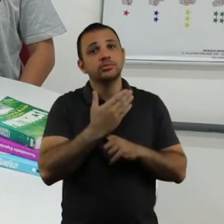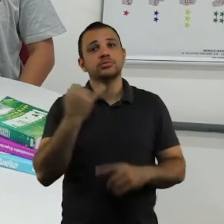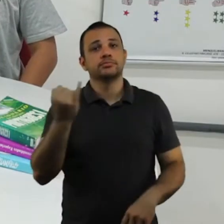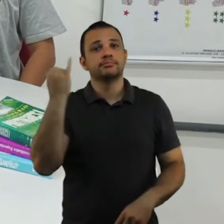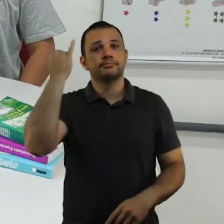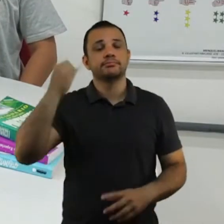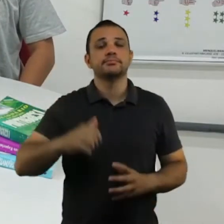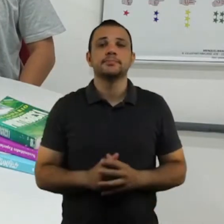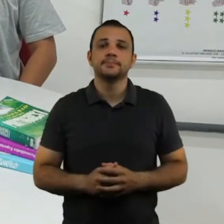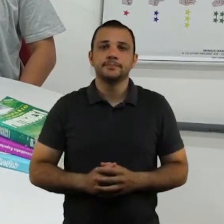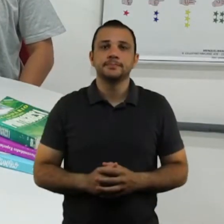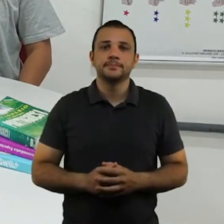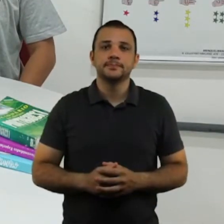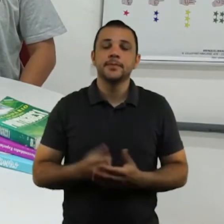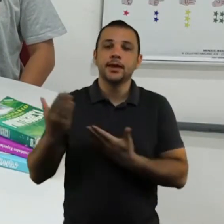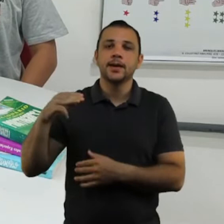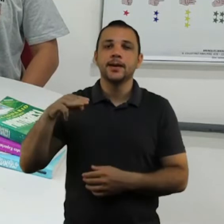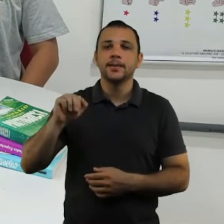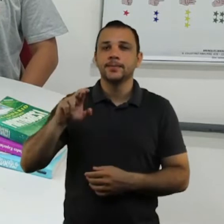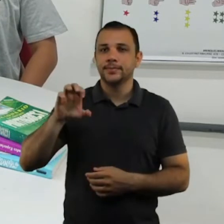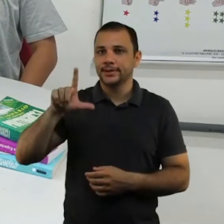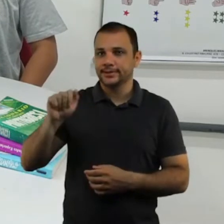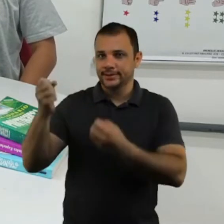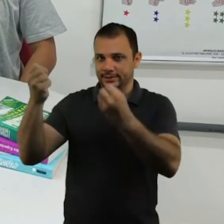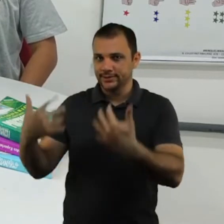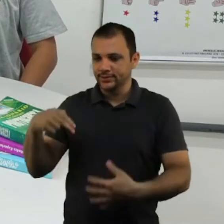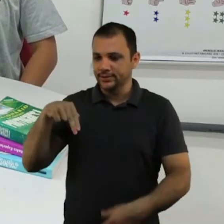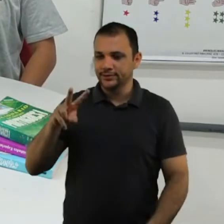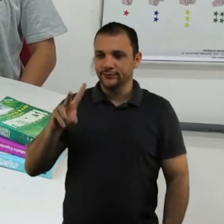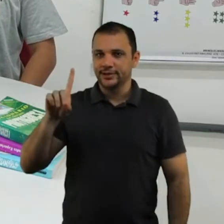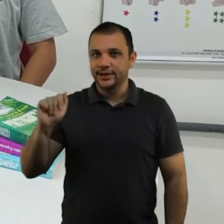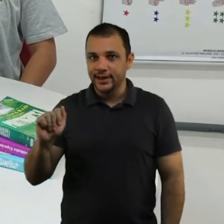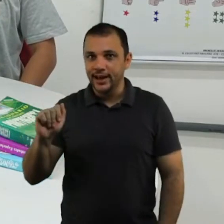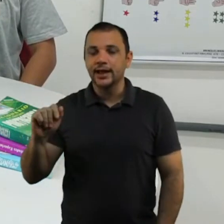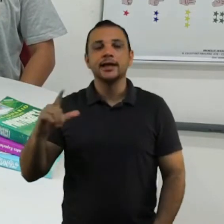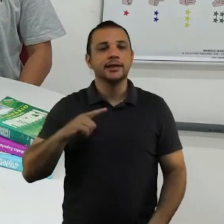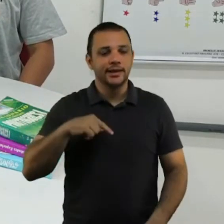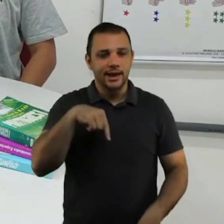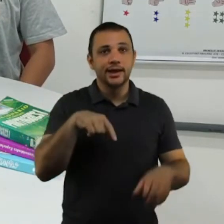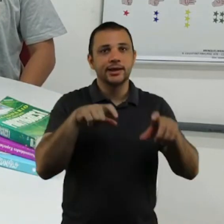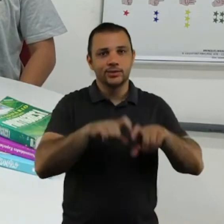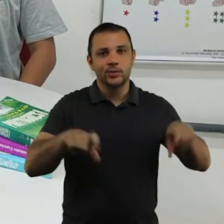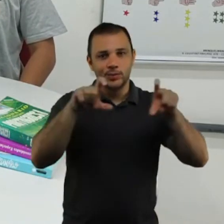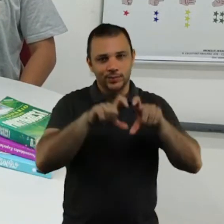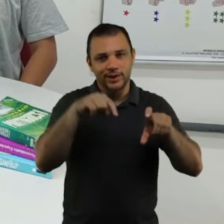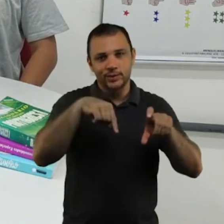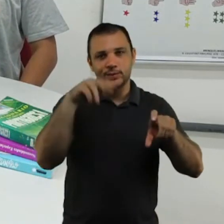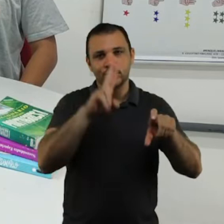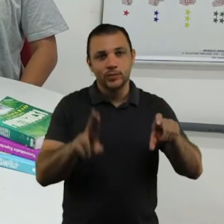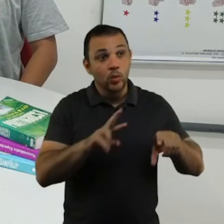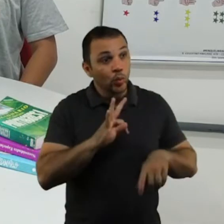Dando continuidade à fala da doutora Marcela, né, além do NVDA que a gente encontra em todos os computadores aqui no Nau,